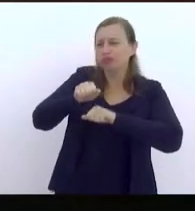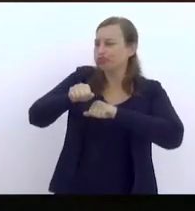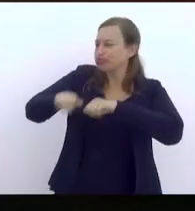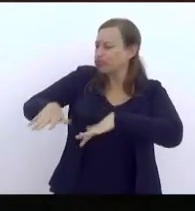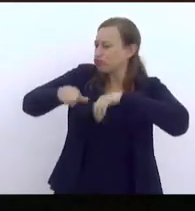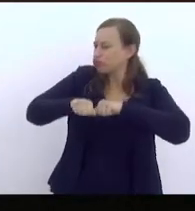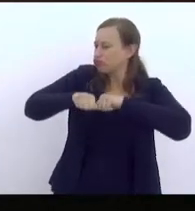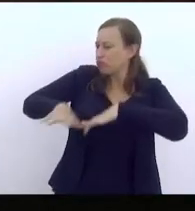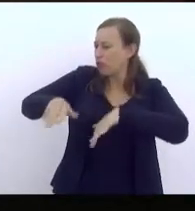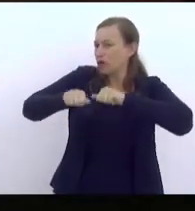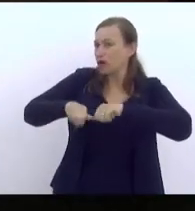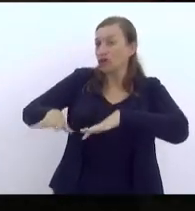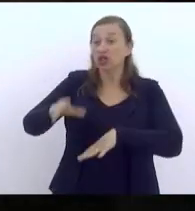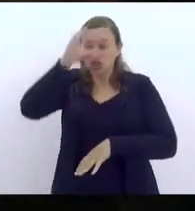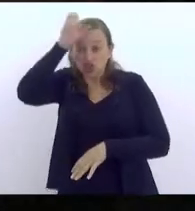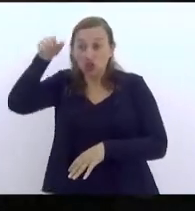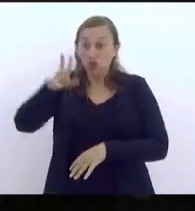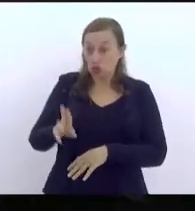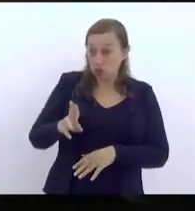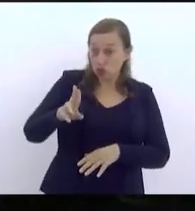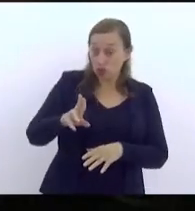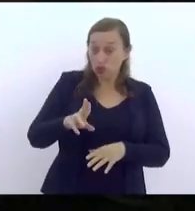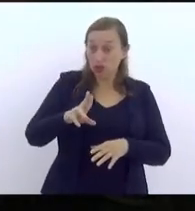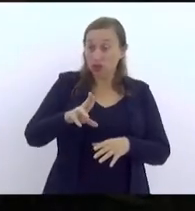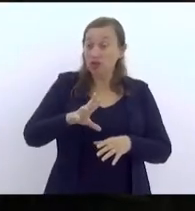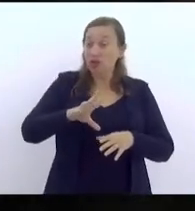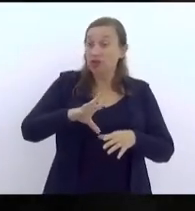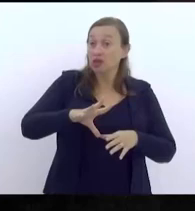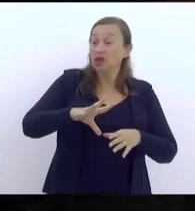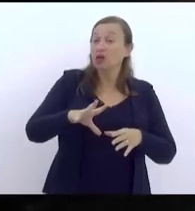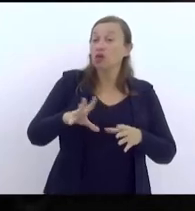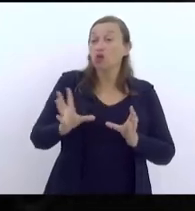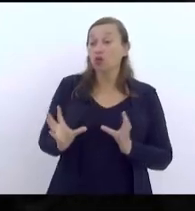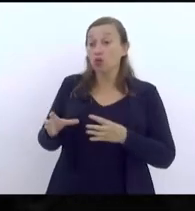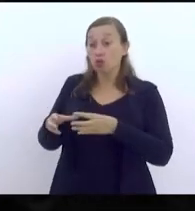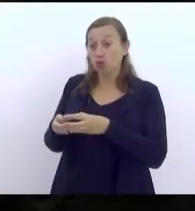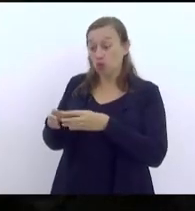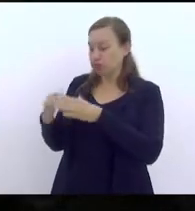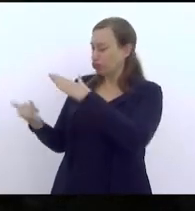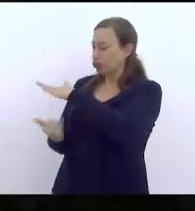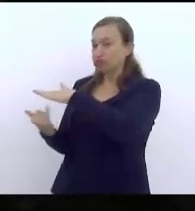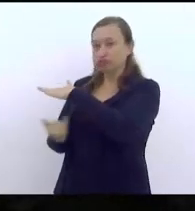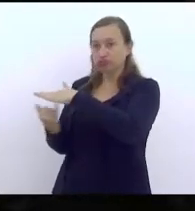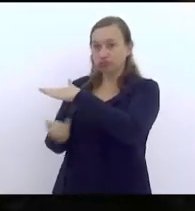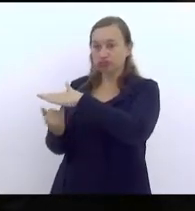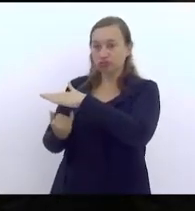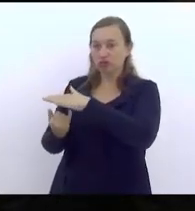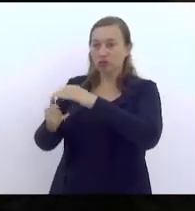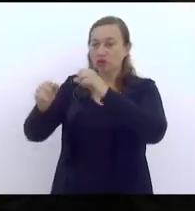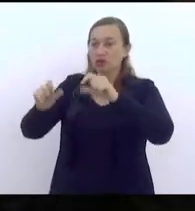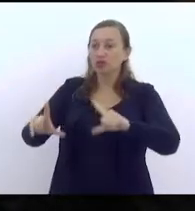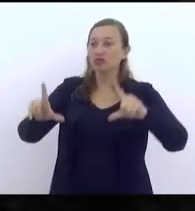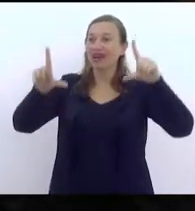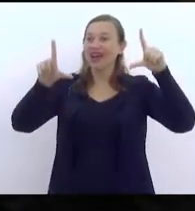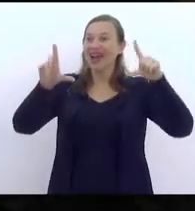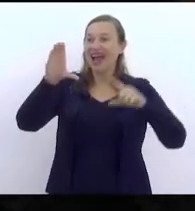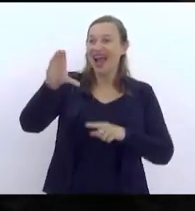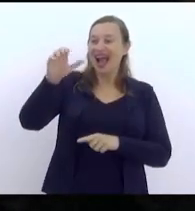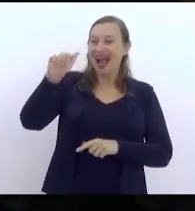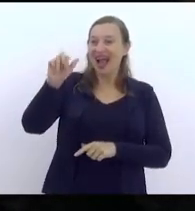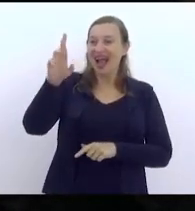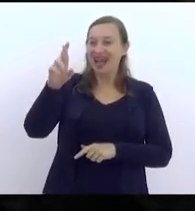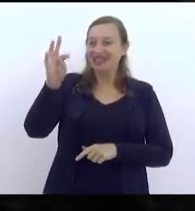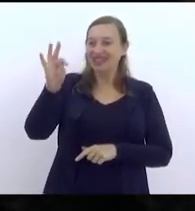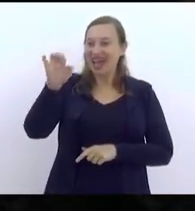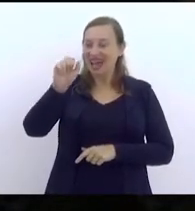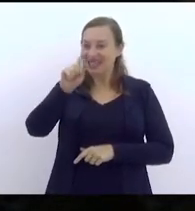Ju, os integrantes dessa instituição levantavam cartazes que vilipendiam